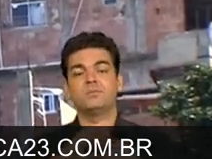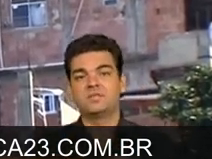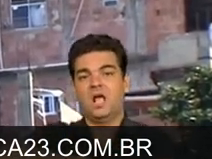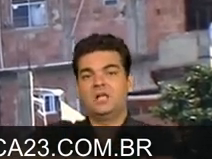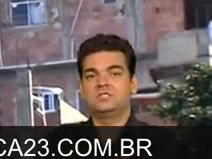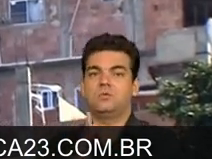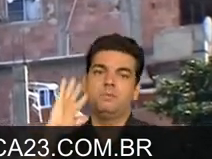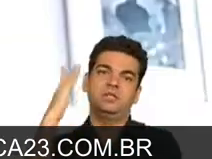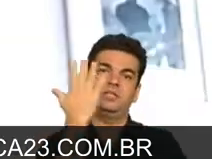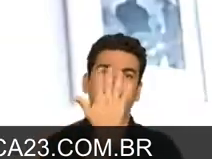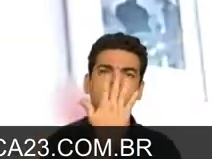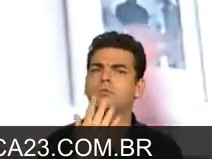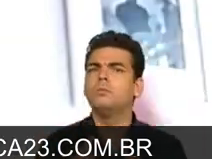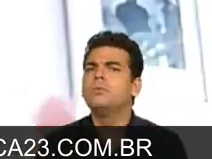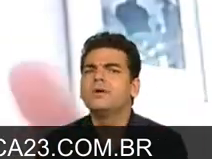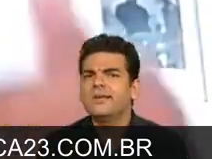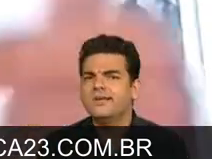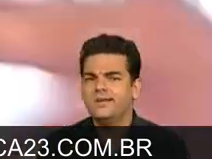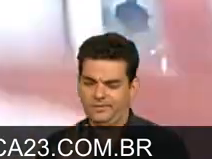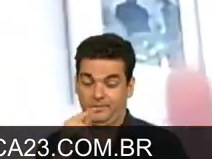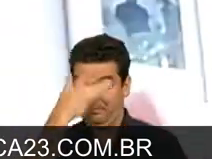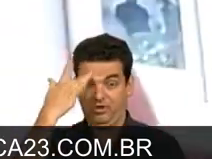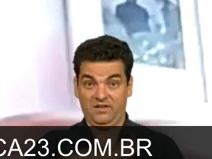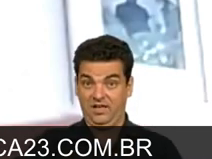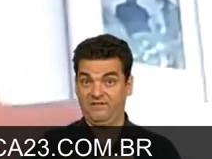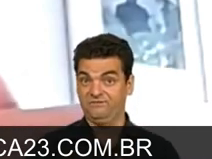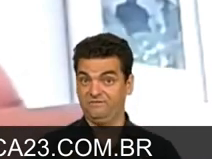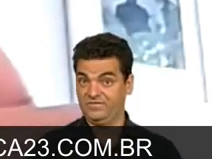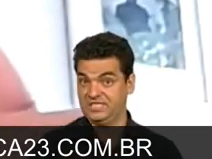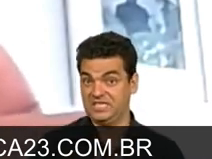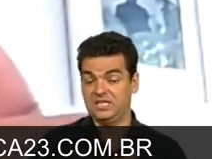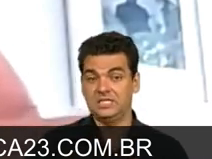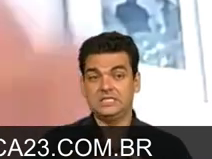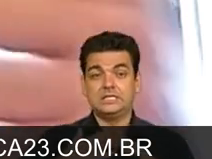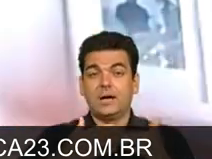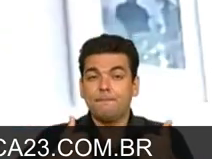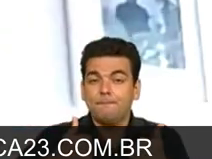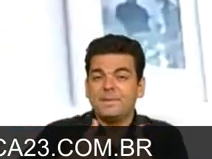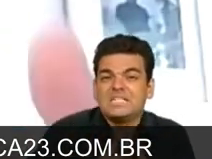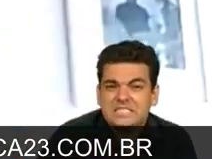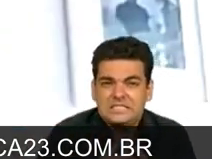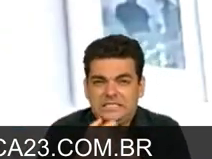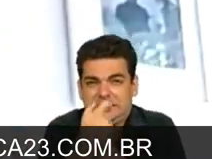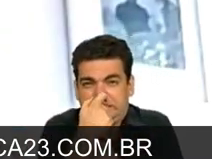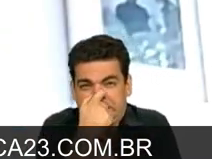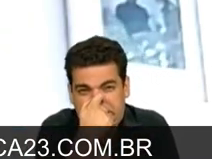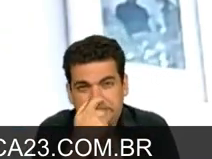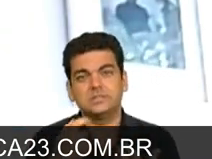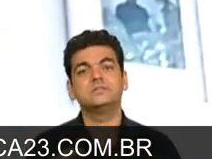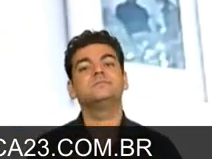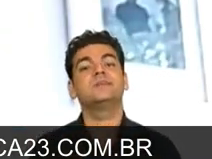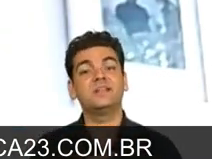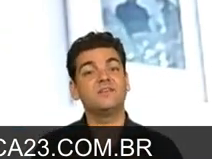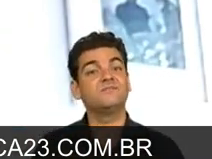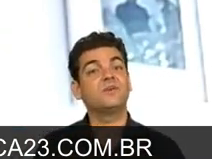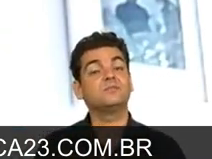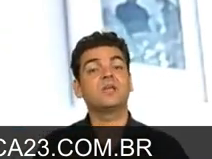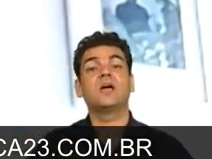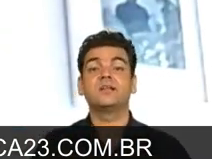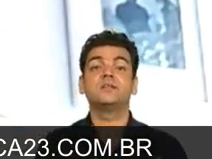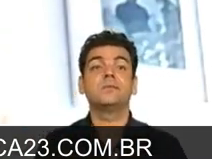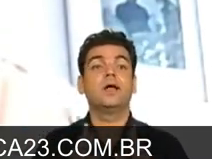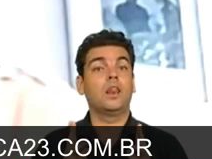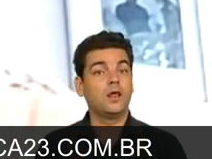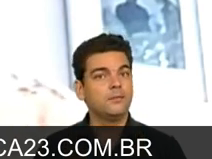racismo ambiental. As pessoas vivem em áreas que têm maior risco de contaminação, que é a falta de serviços